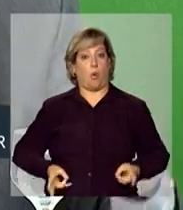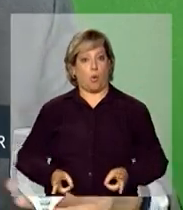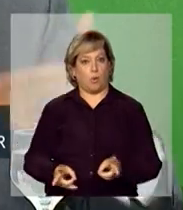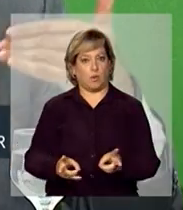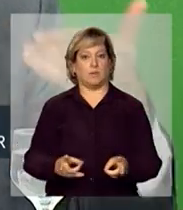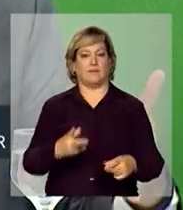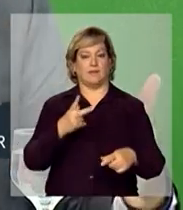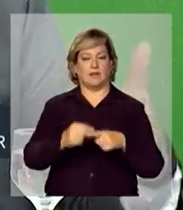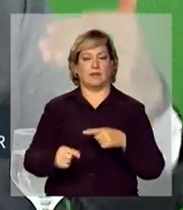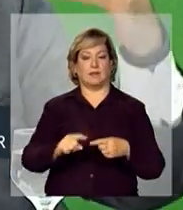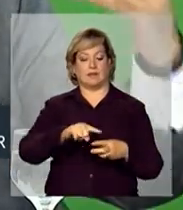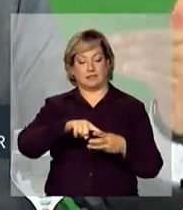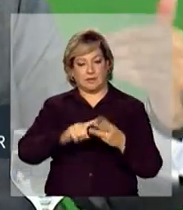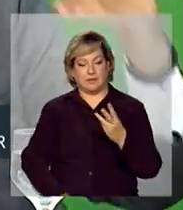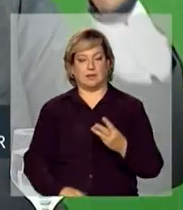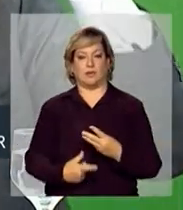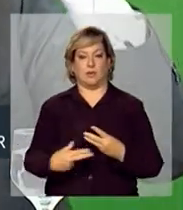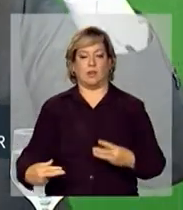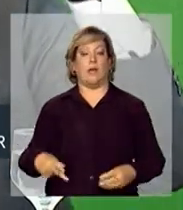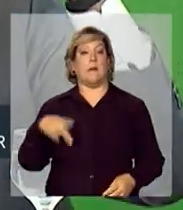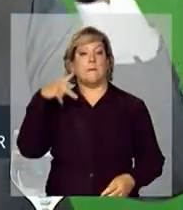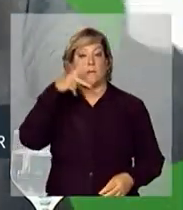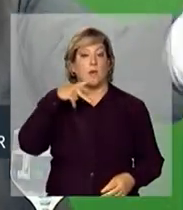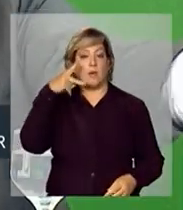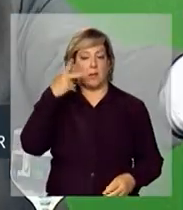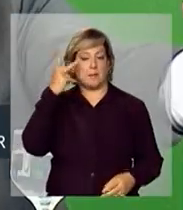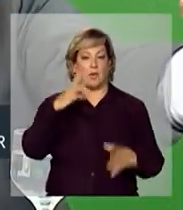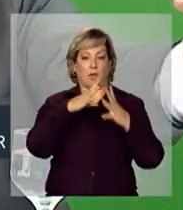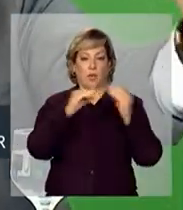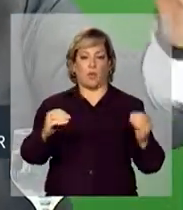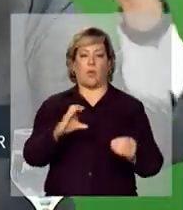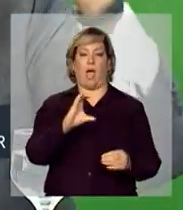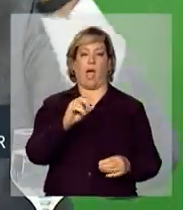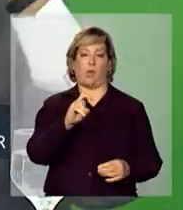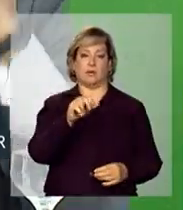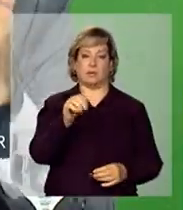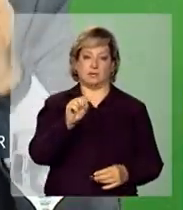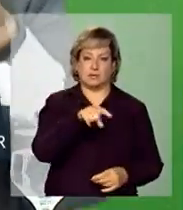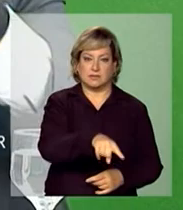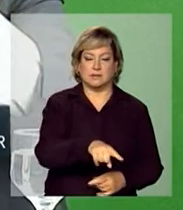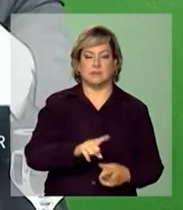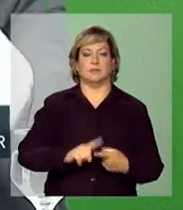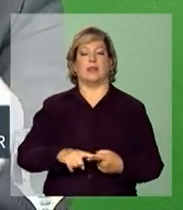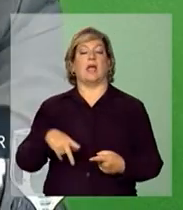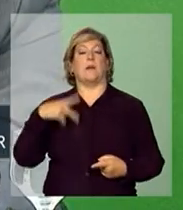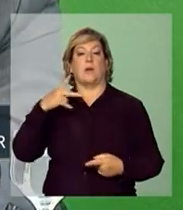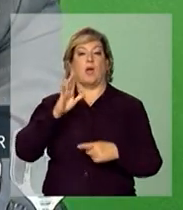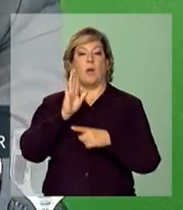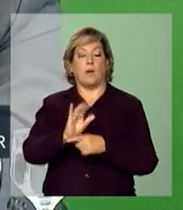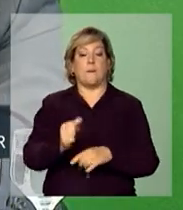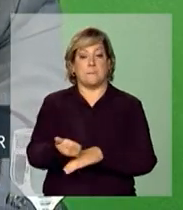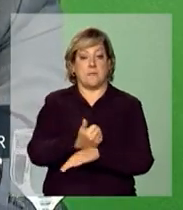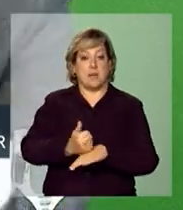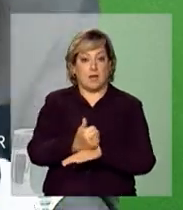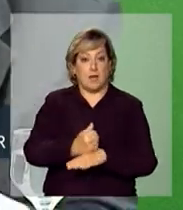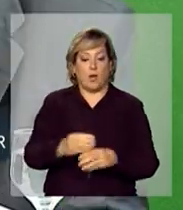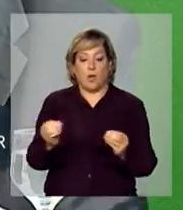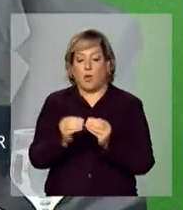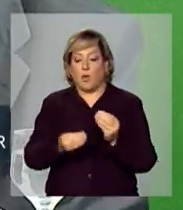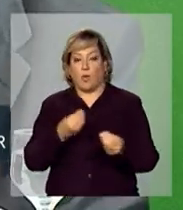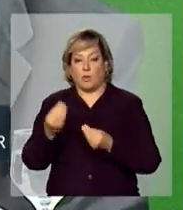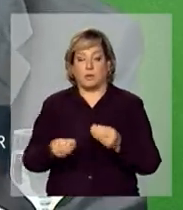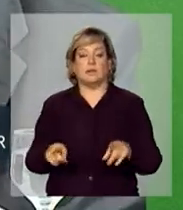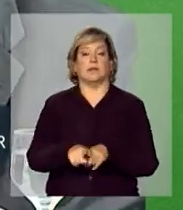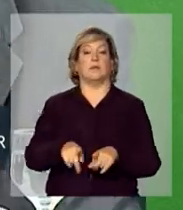ou seja políticas para atacar as causas geradoras de conflitos políticas que aperfeições o sistema de composição